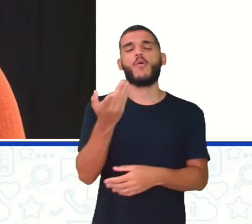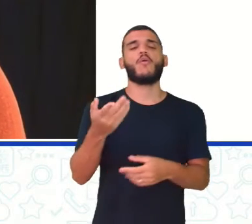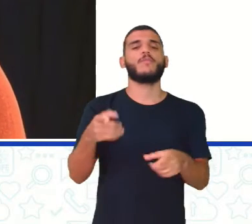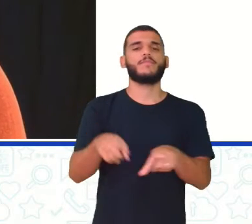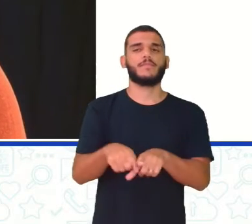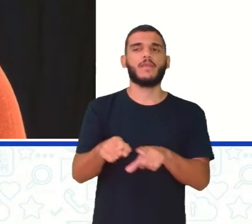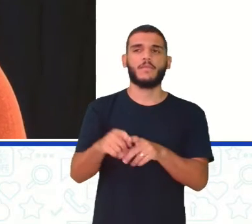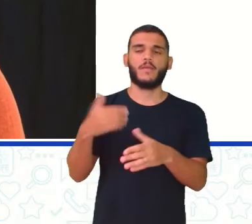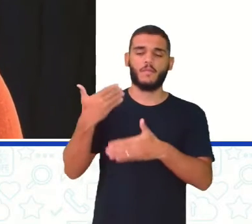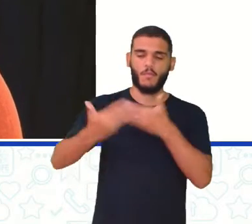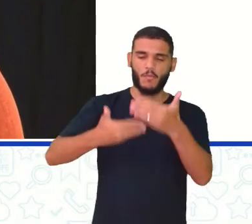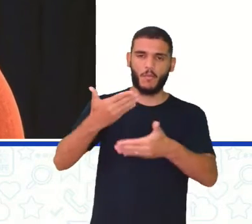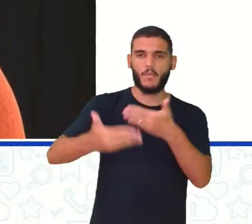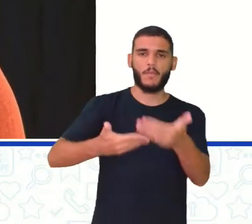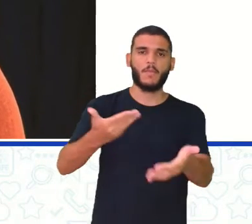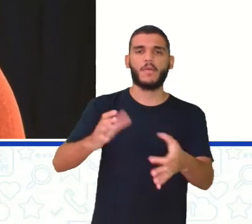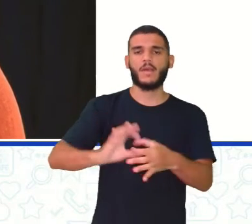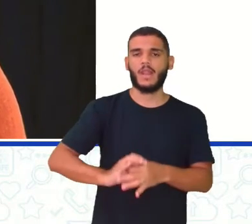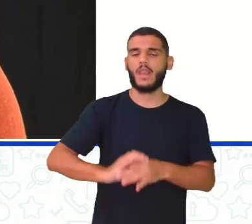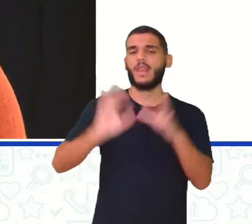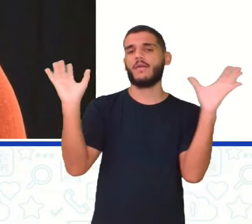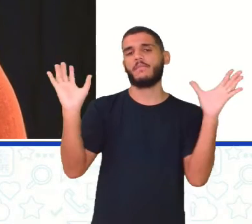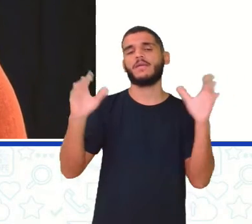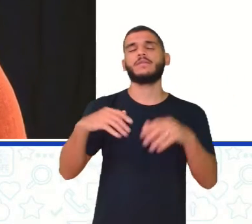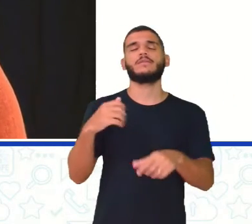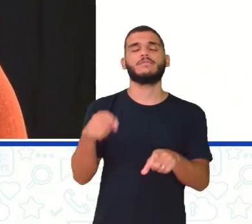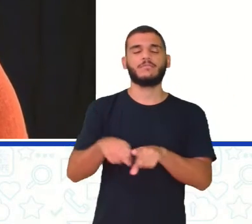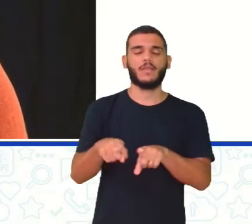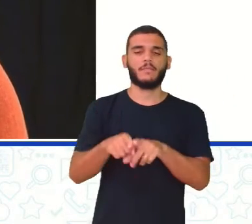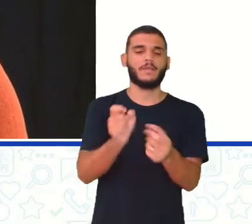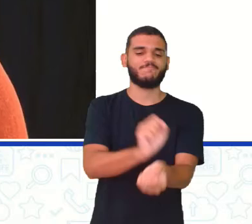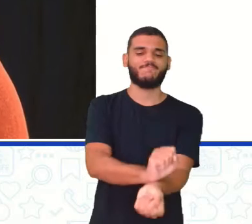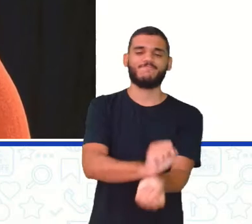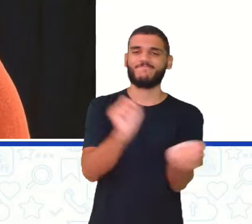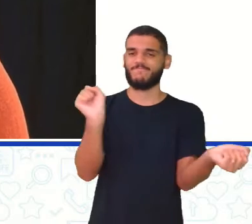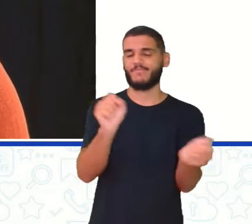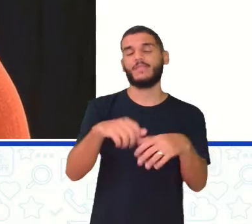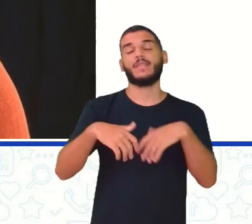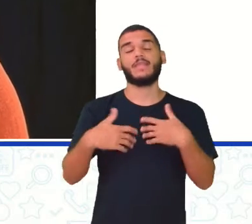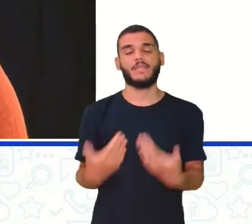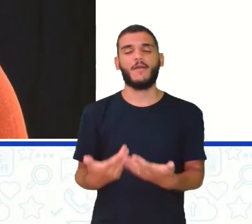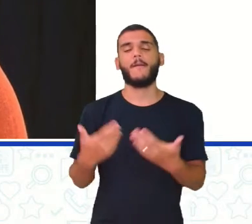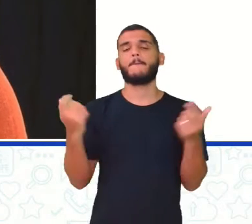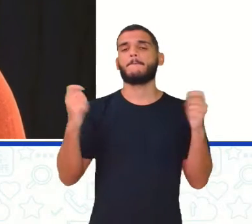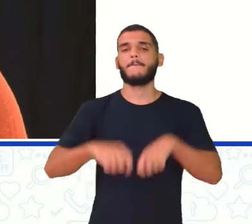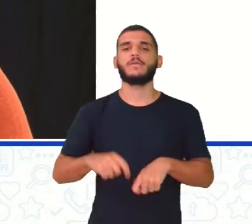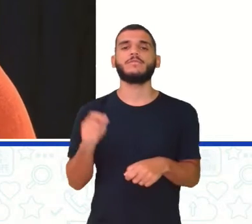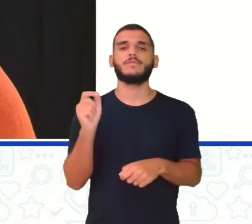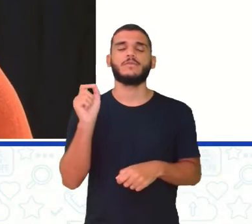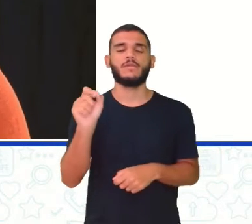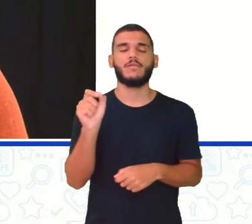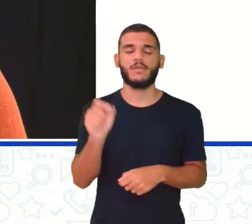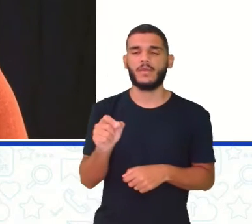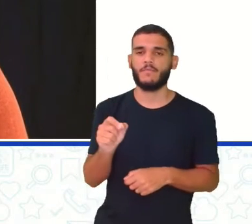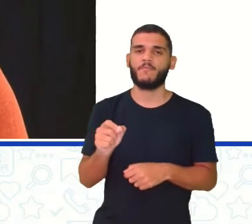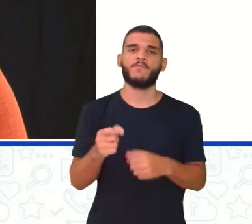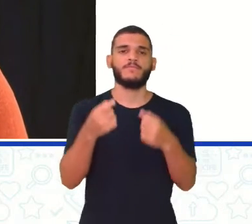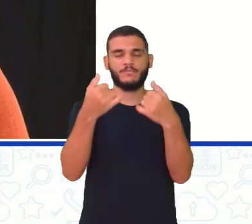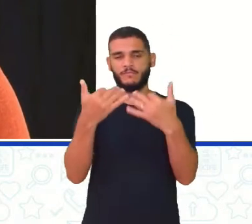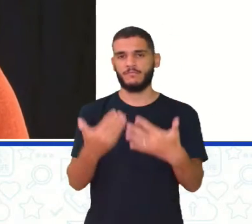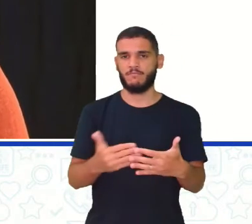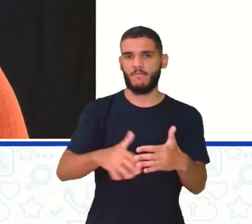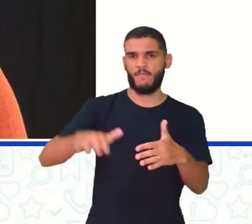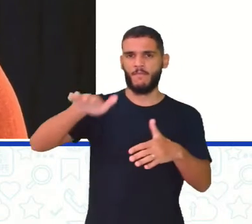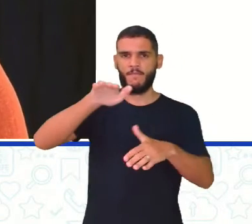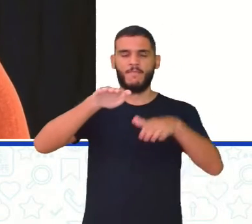com os processos abolicionistas, esse contingente se torna cada vez maior. Passou a ser necessário a definição de novas